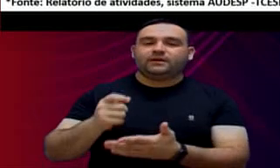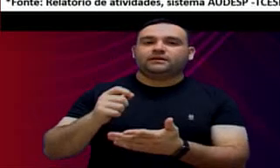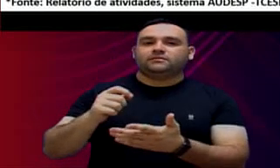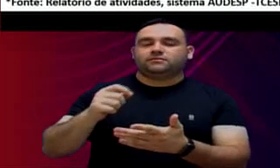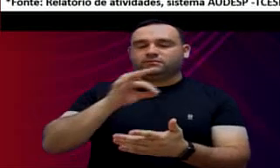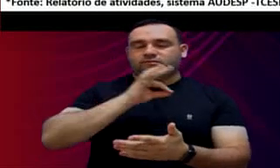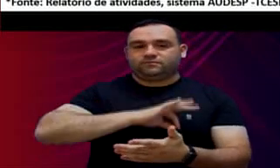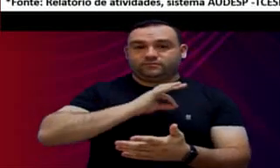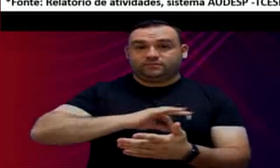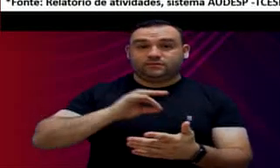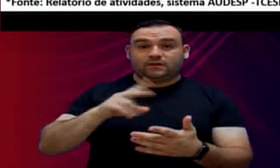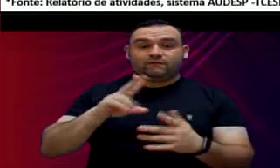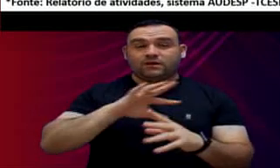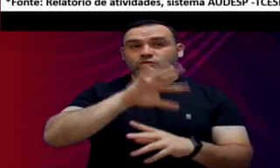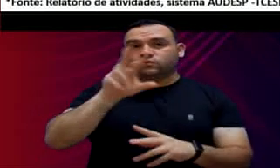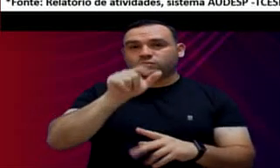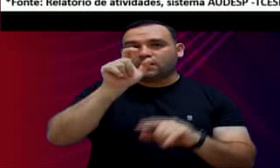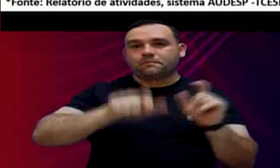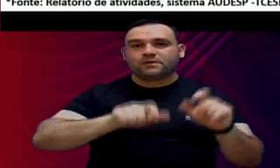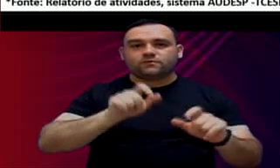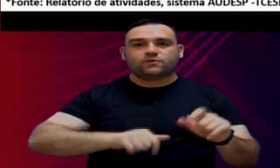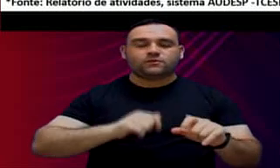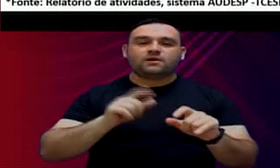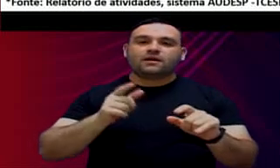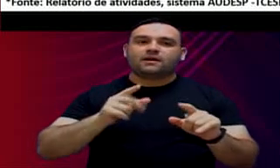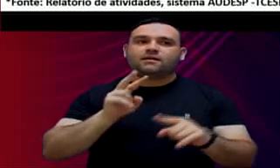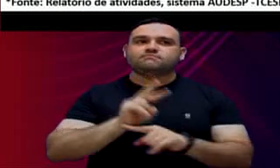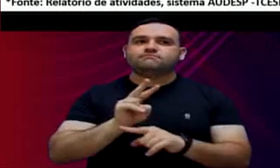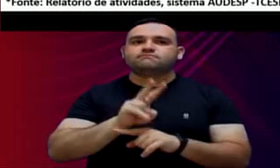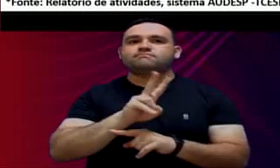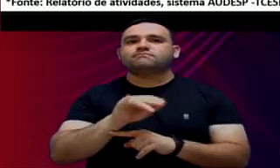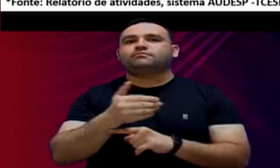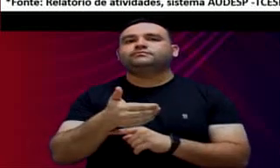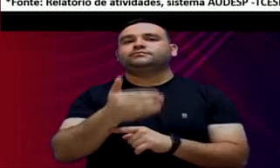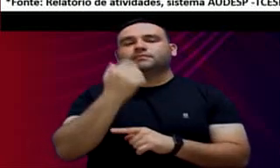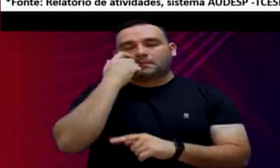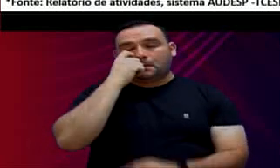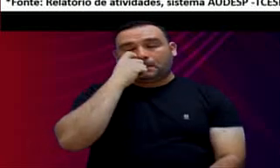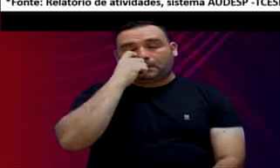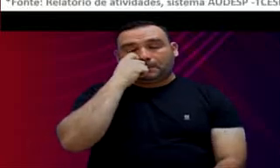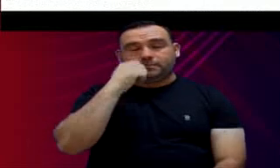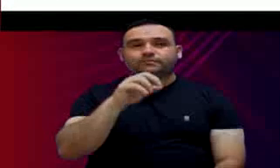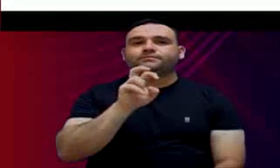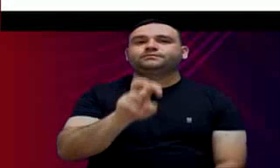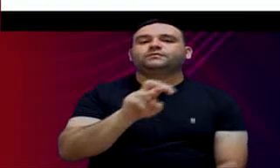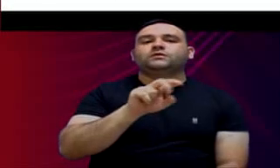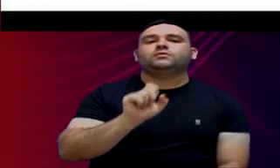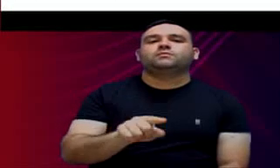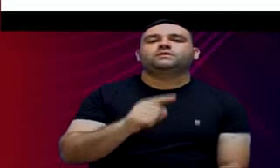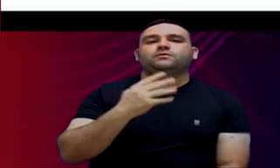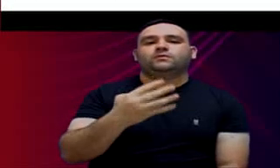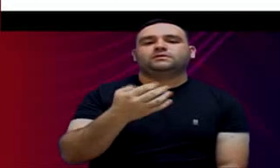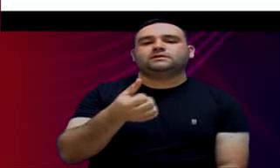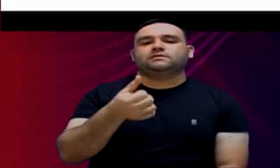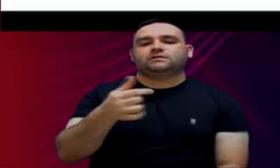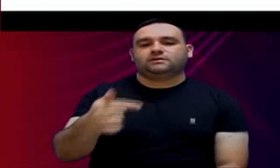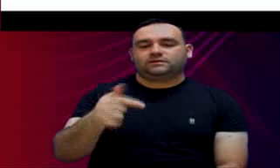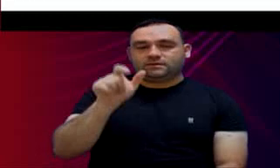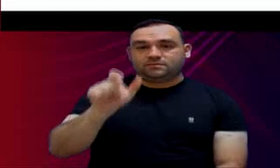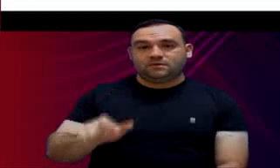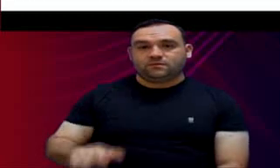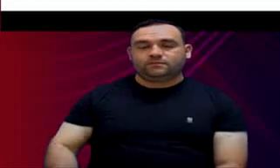e pensionistas em número absoluto de pessoas a previsão é de 5467